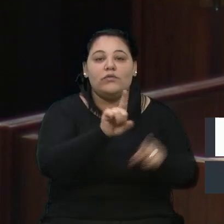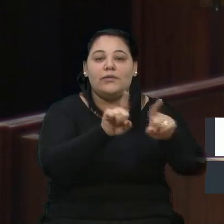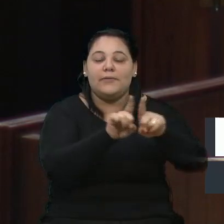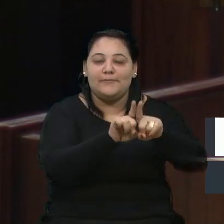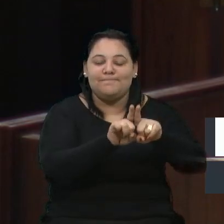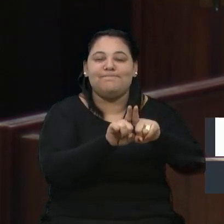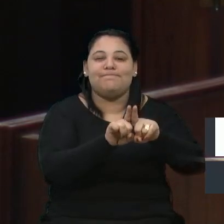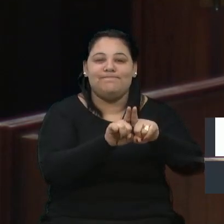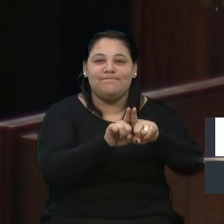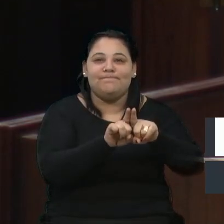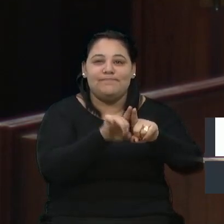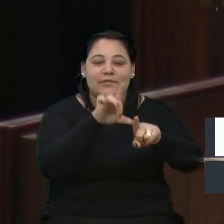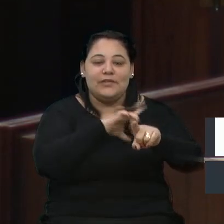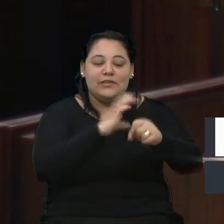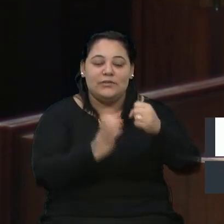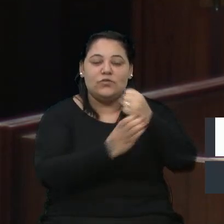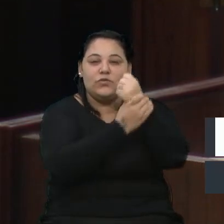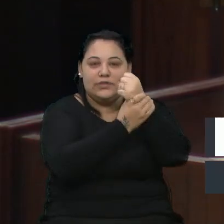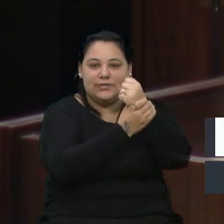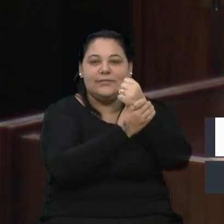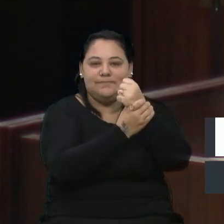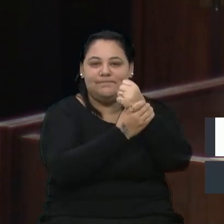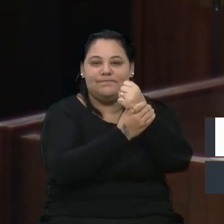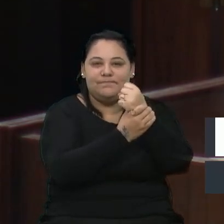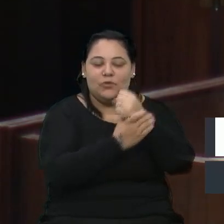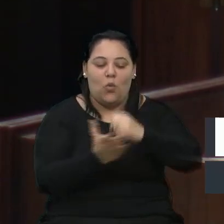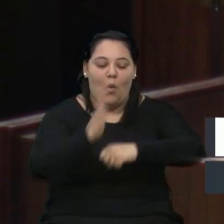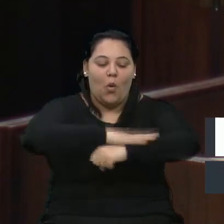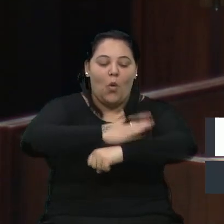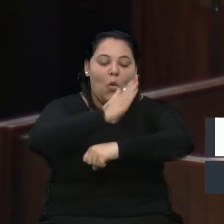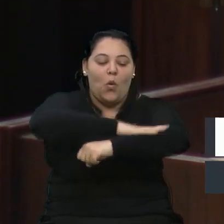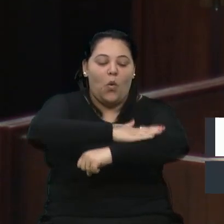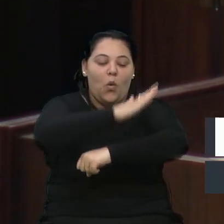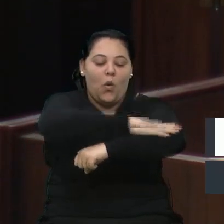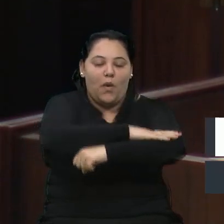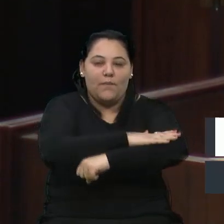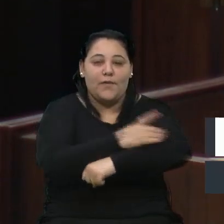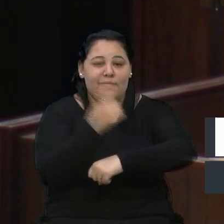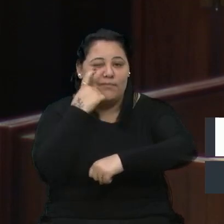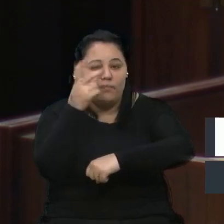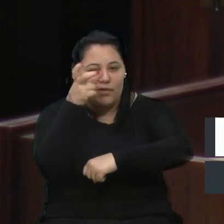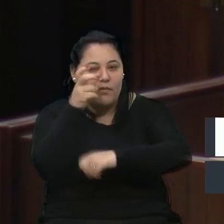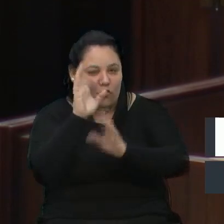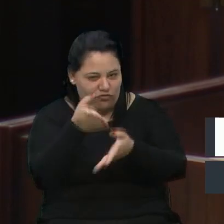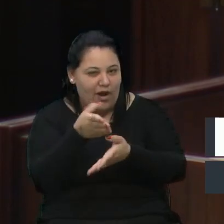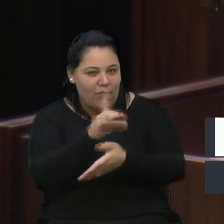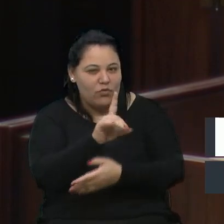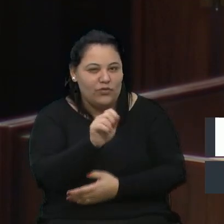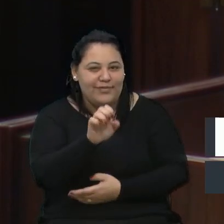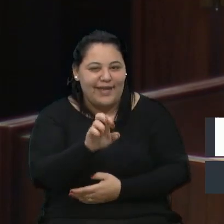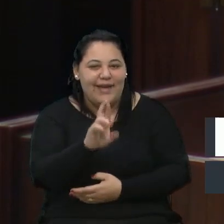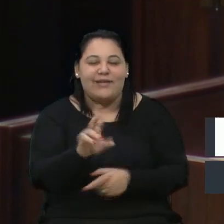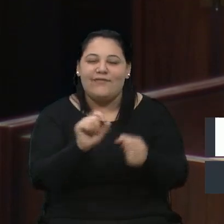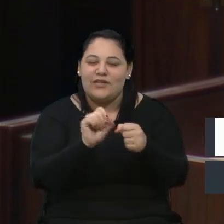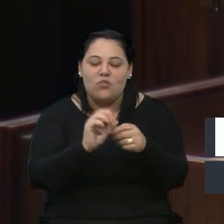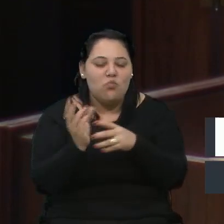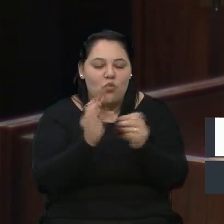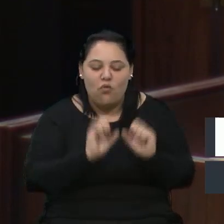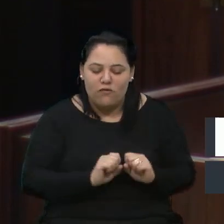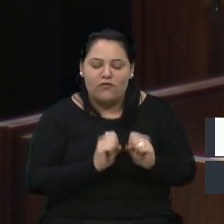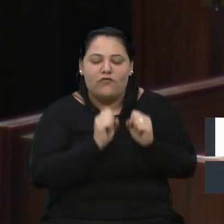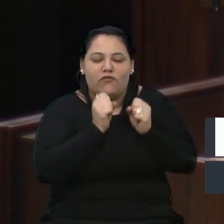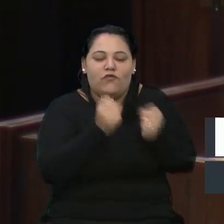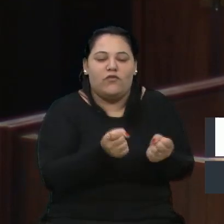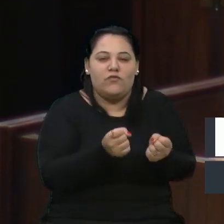segurança, tapa buraco. Mas a gente viu que o DAER está fazendo todo o esforço para